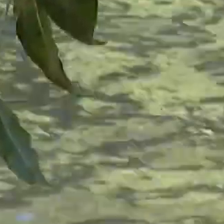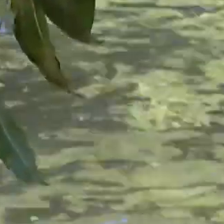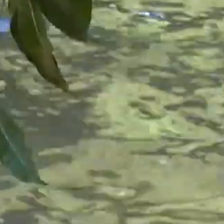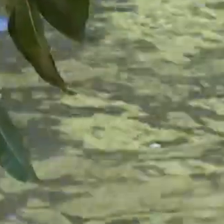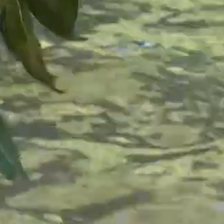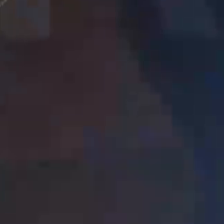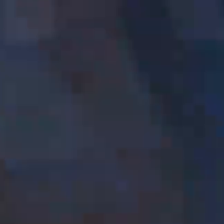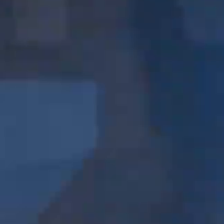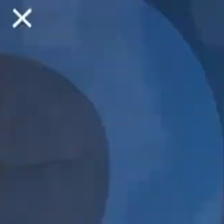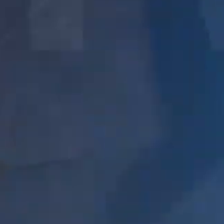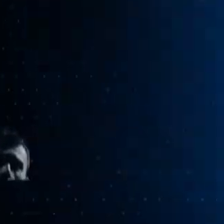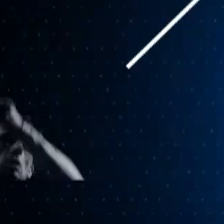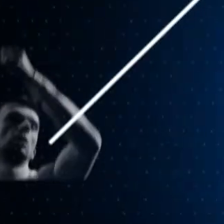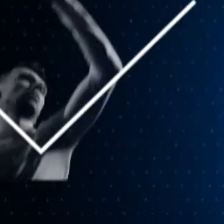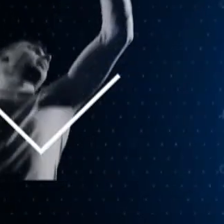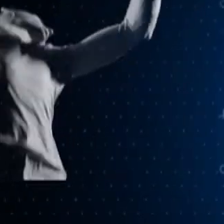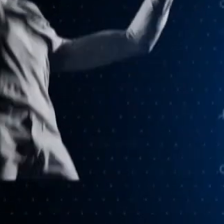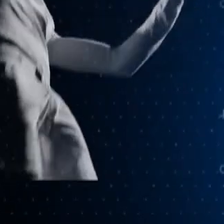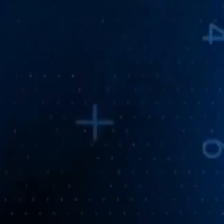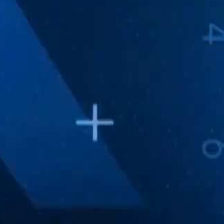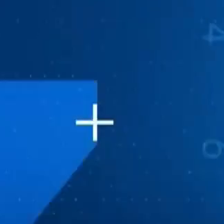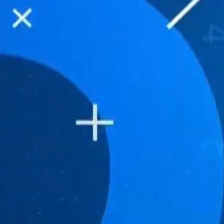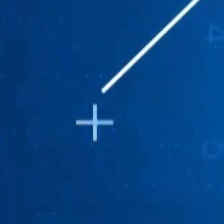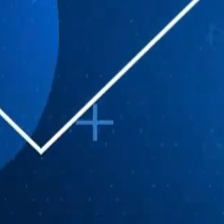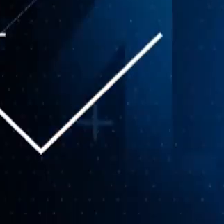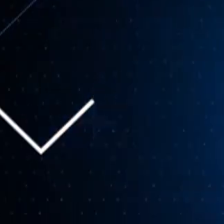Esporte aí!